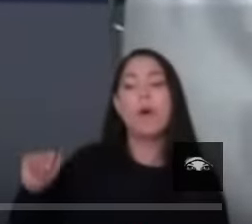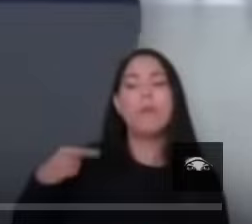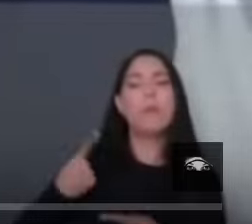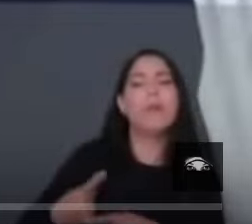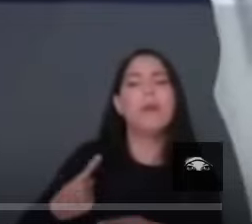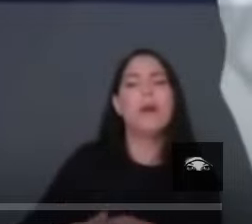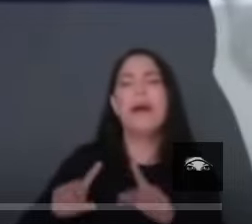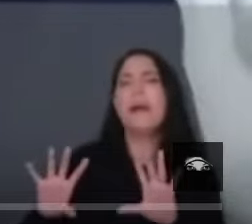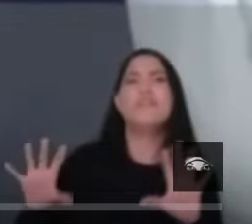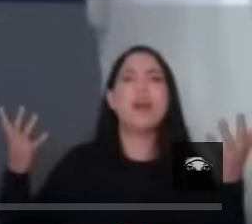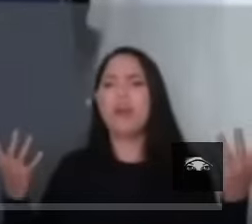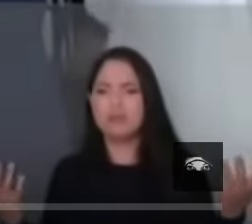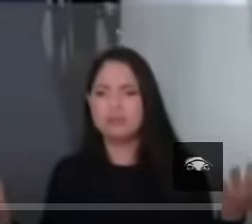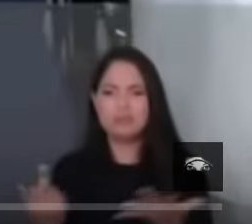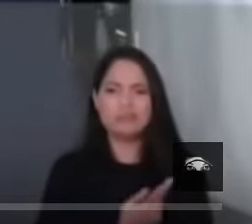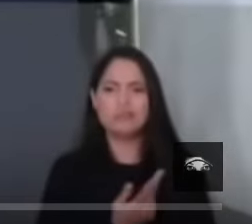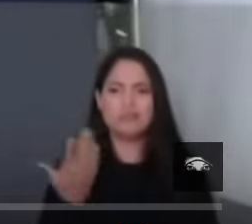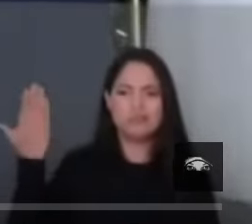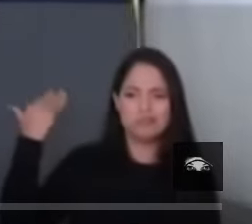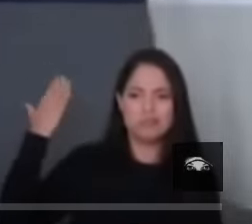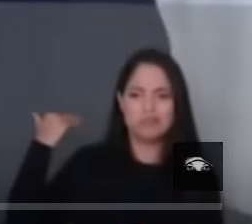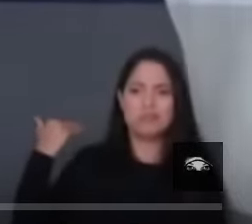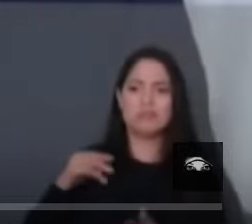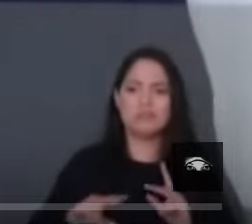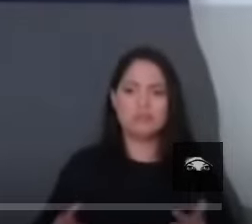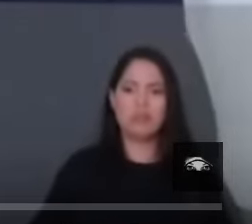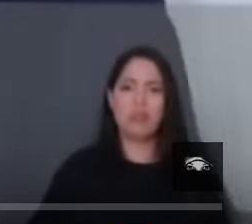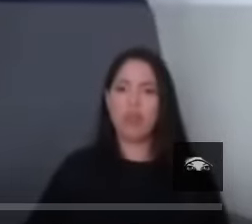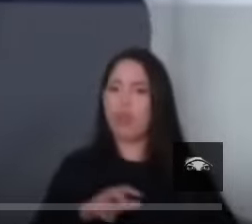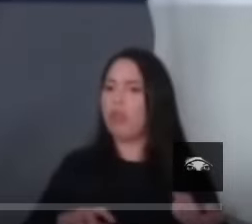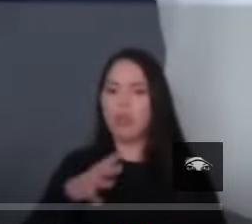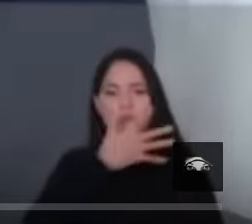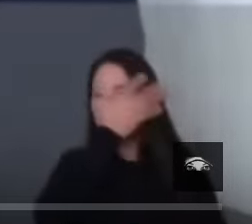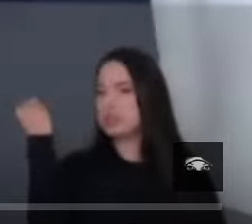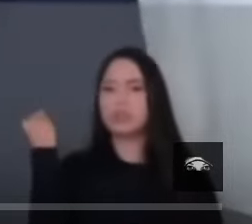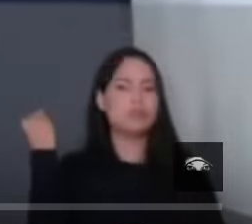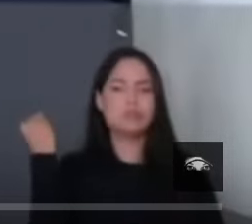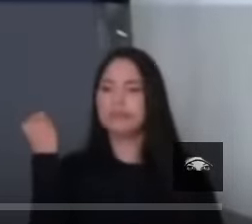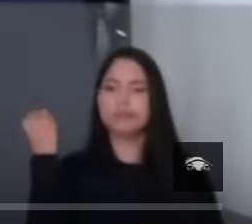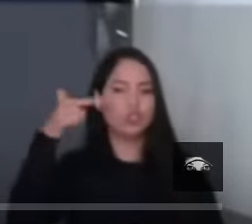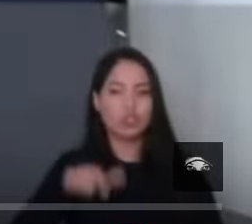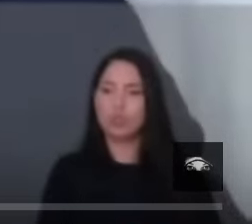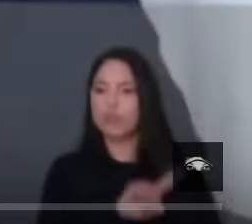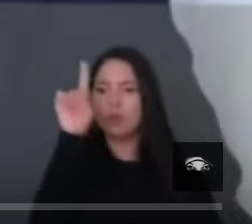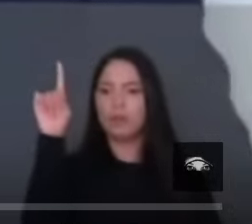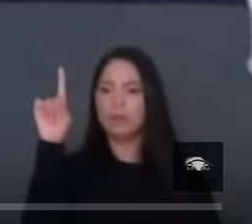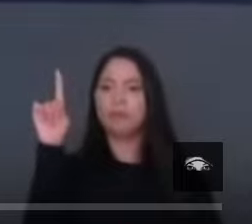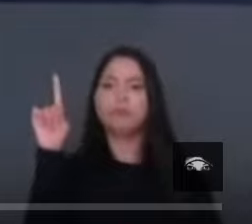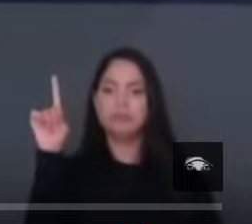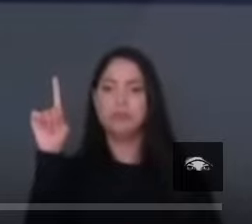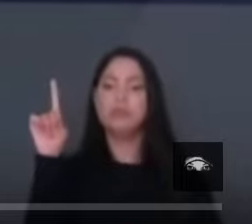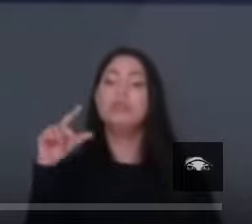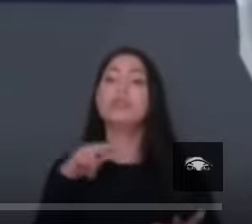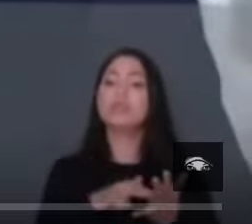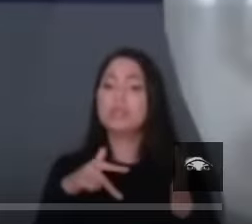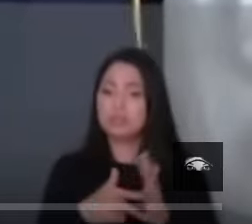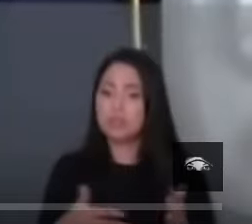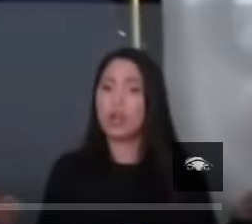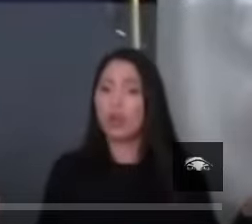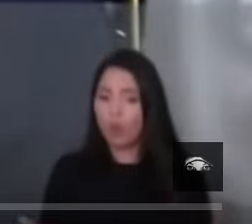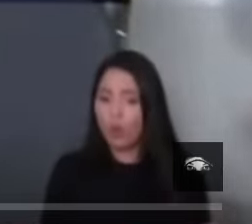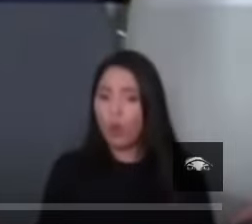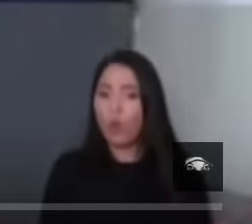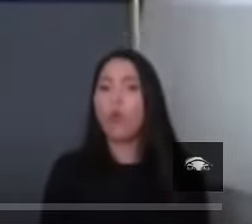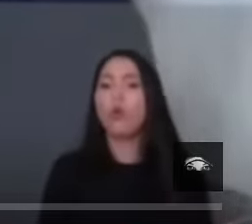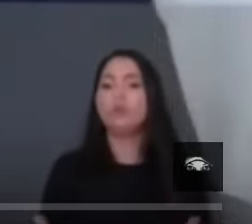eventos que atormentaram a humanidade não sejam esquecidos, para que não voltem a acontecer. Então, o significado desse ato, em primeiro lugar, é isso.